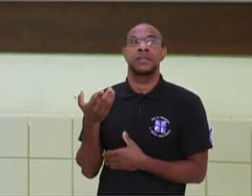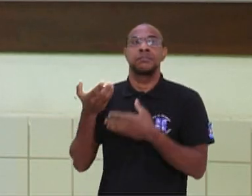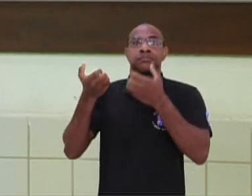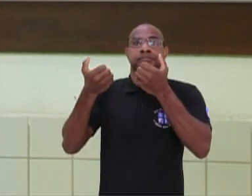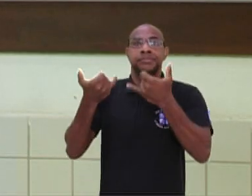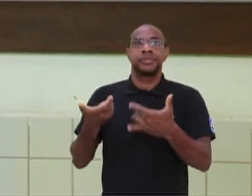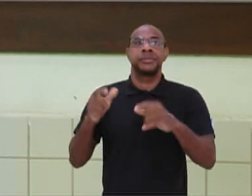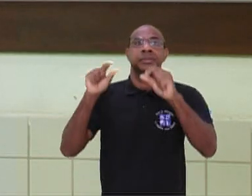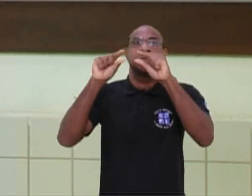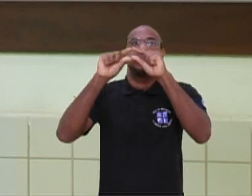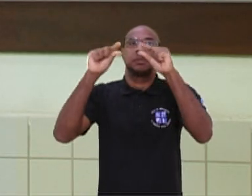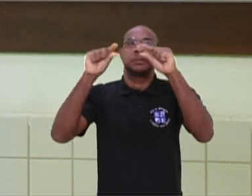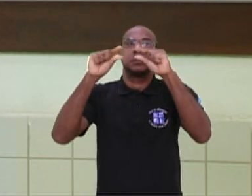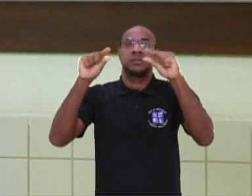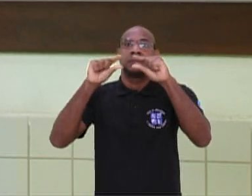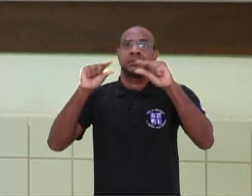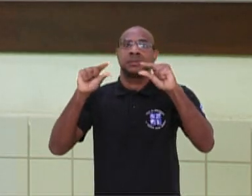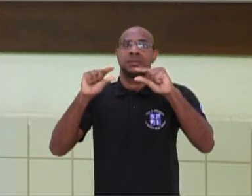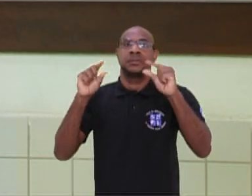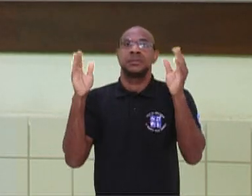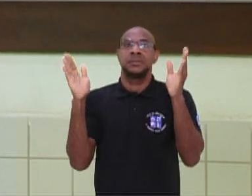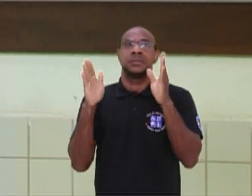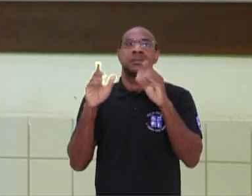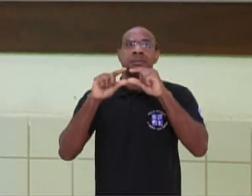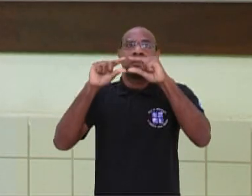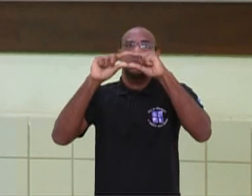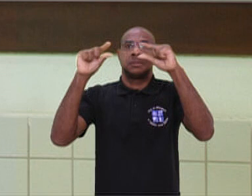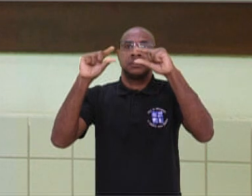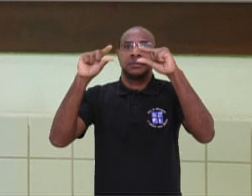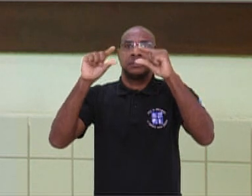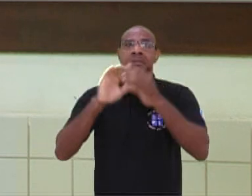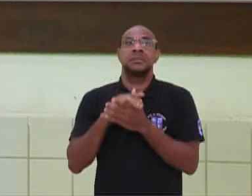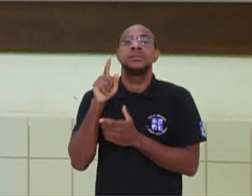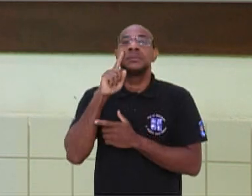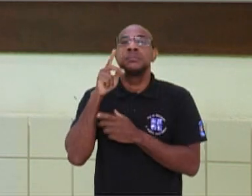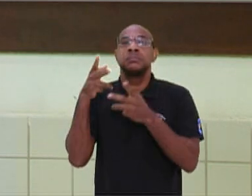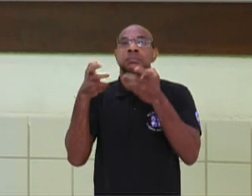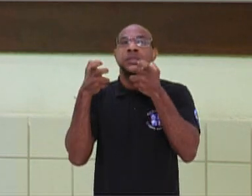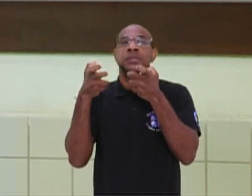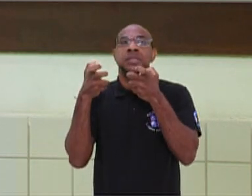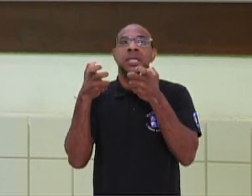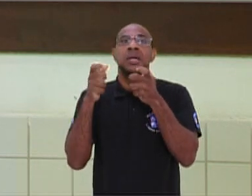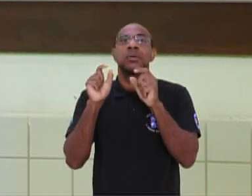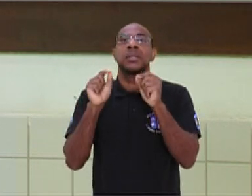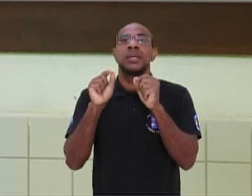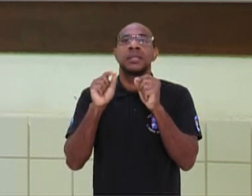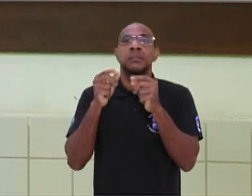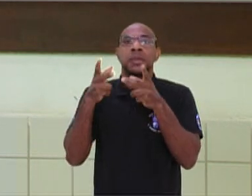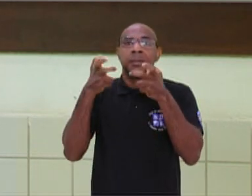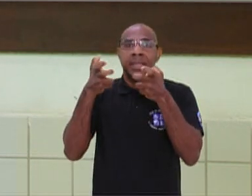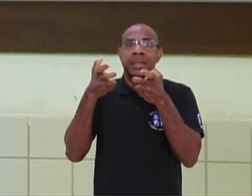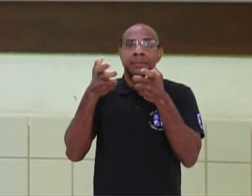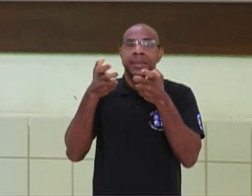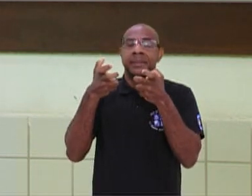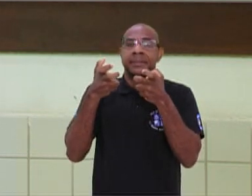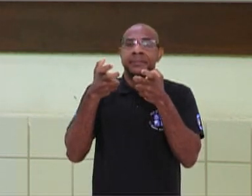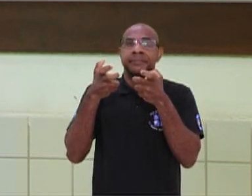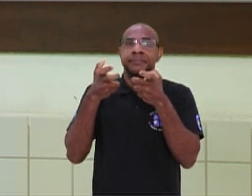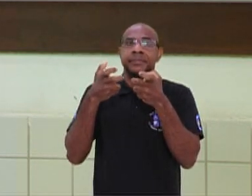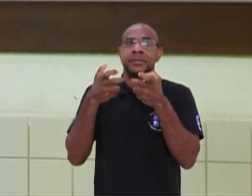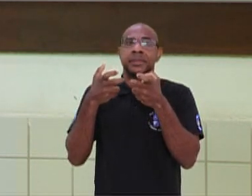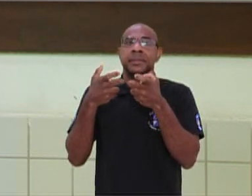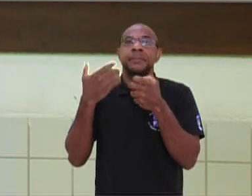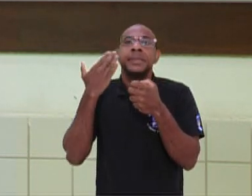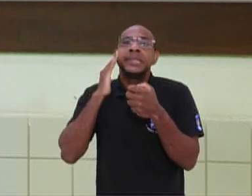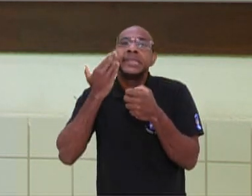decompondo este gráfico em partes menores, de modo que a gente possa didaticamente interpretá-lo. A gente vai perceber que essa é uma